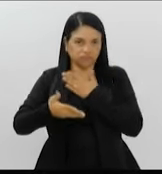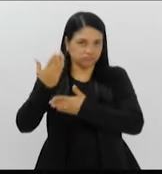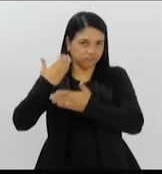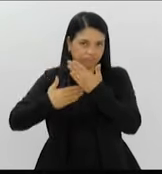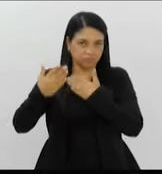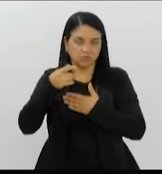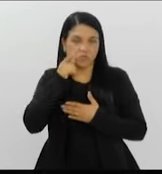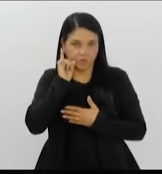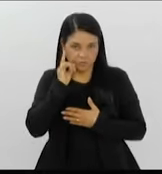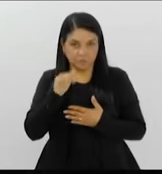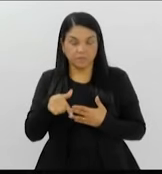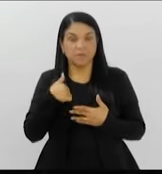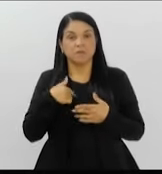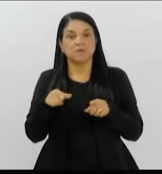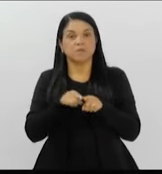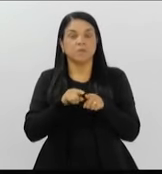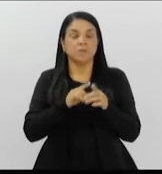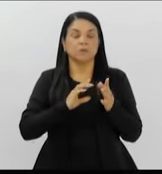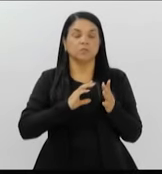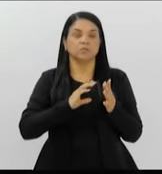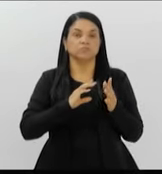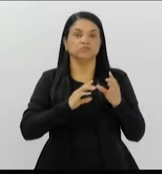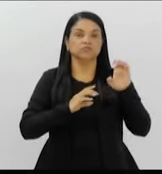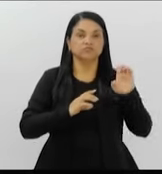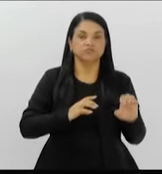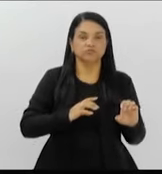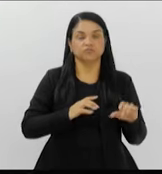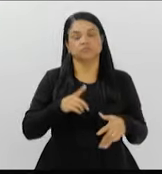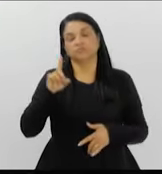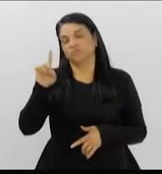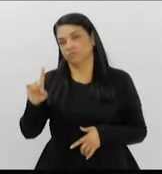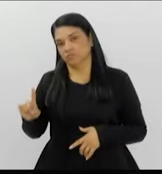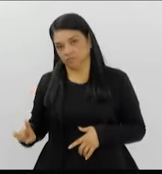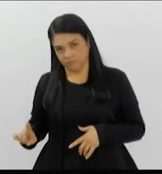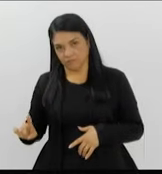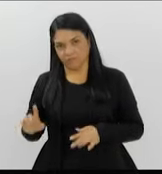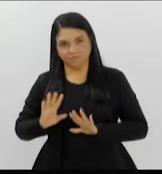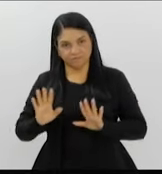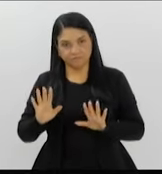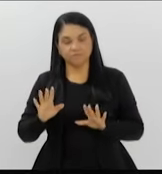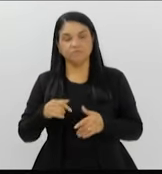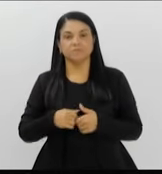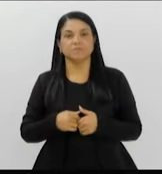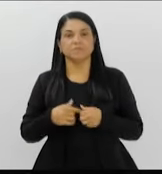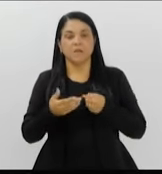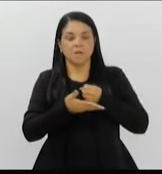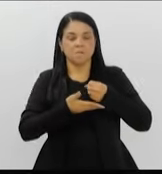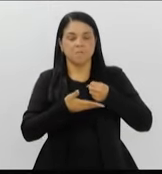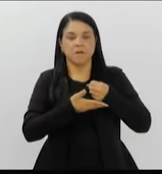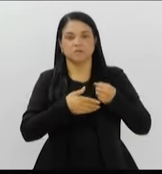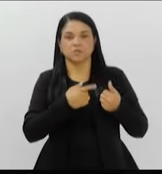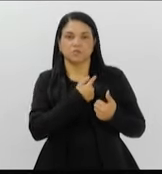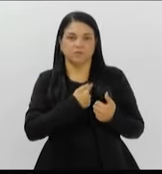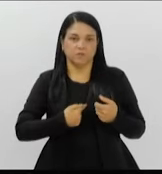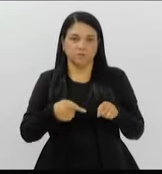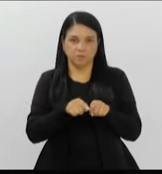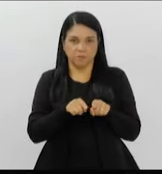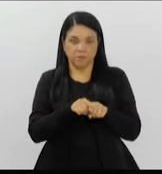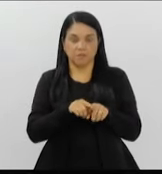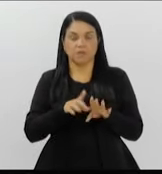pela oposição quanto pela base do governo. Uníssona. Aliás, os